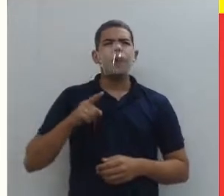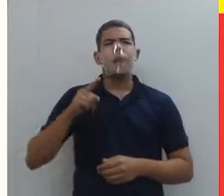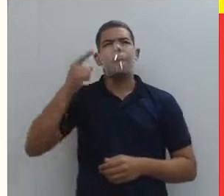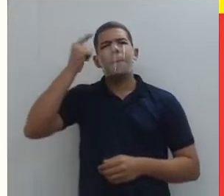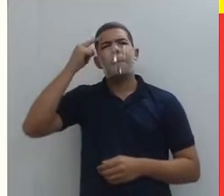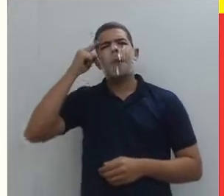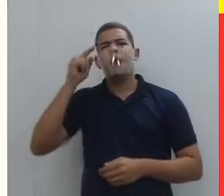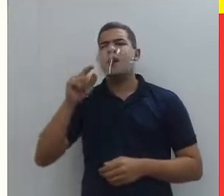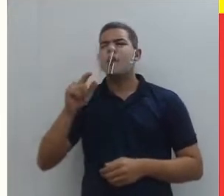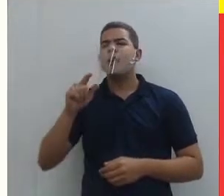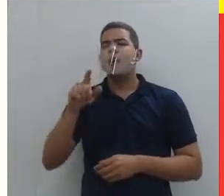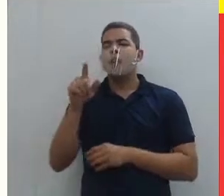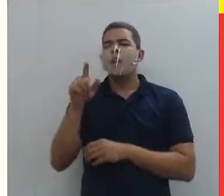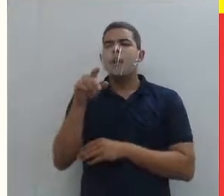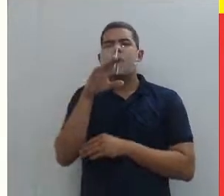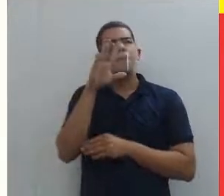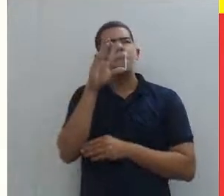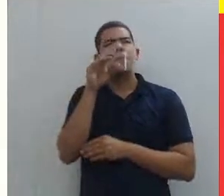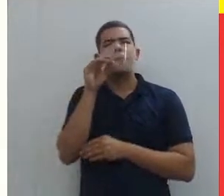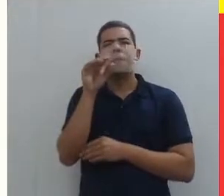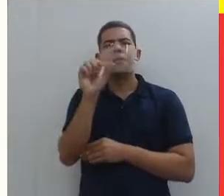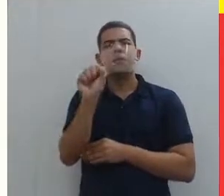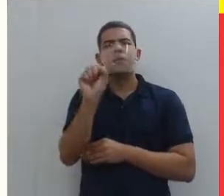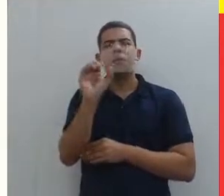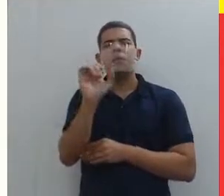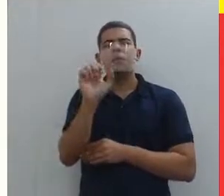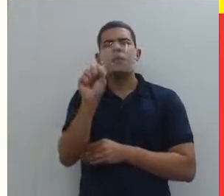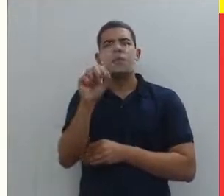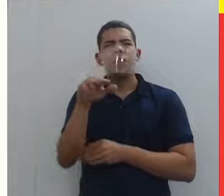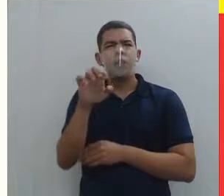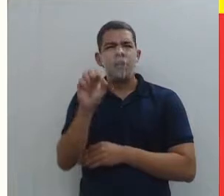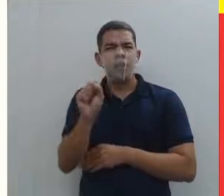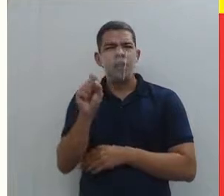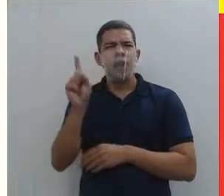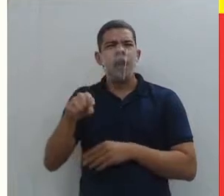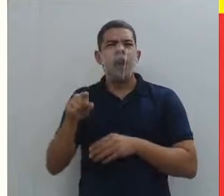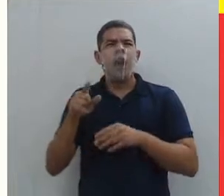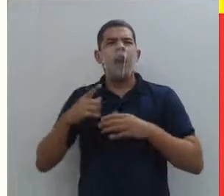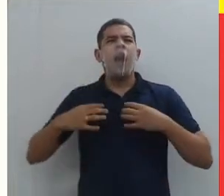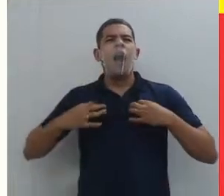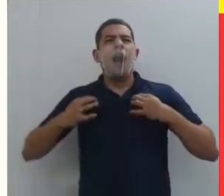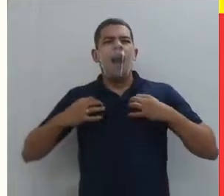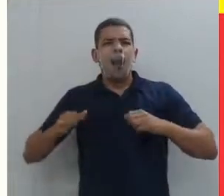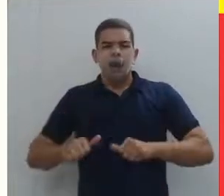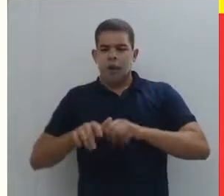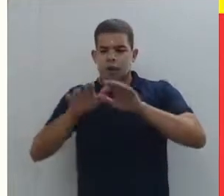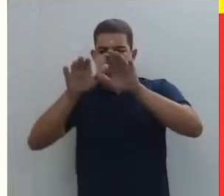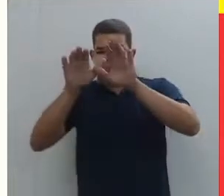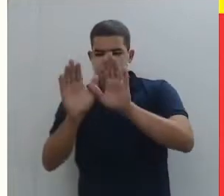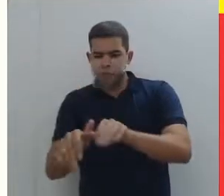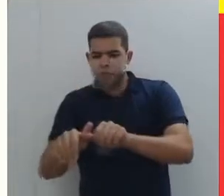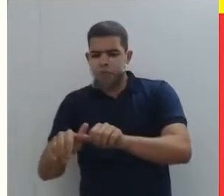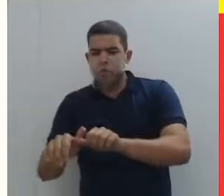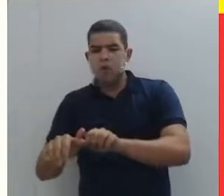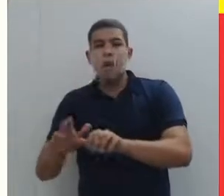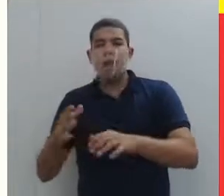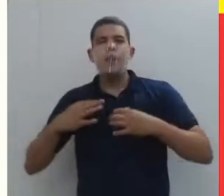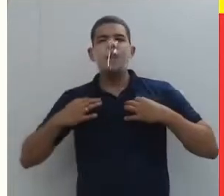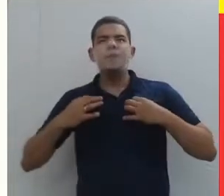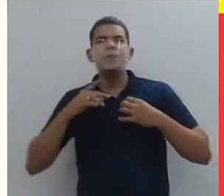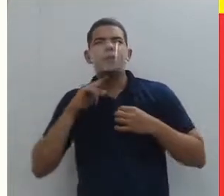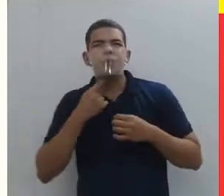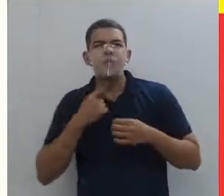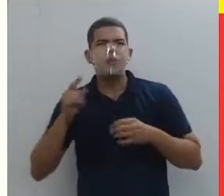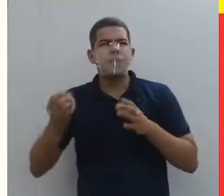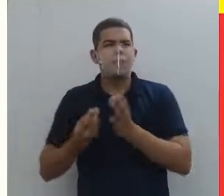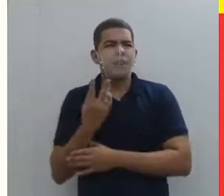cisnes surgiam de folhas de árvores que caíam em lagos, ou camisas sujas e suadas poderiam originar ratos, ou sapos